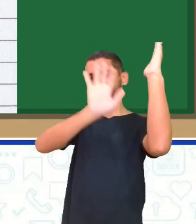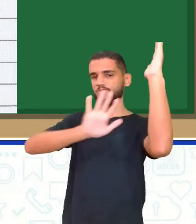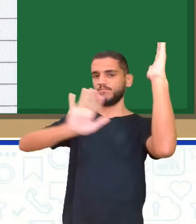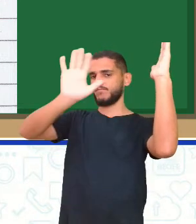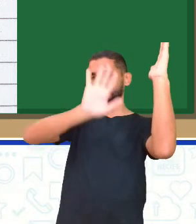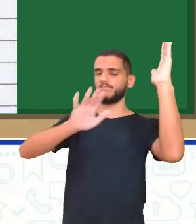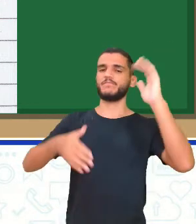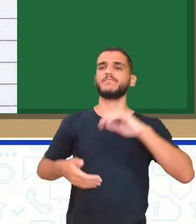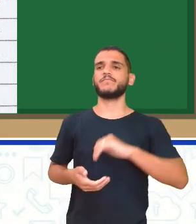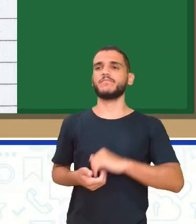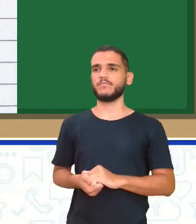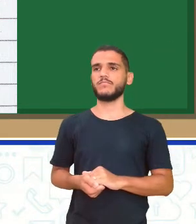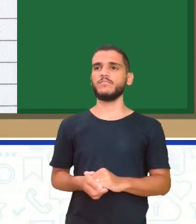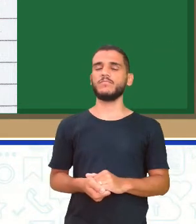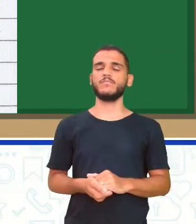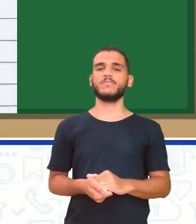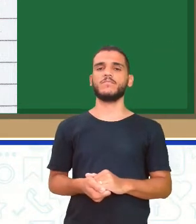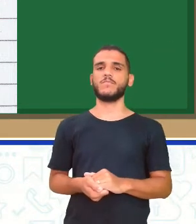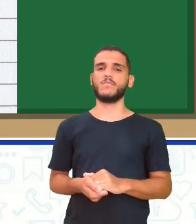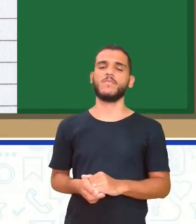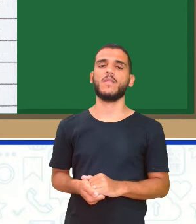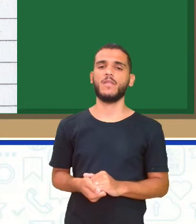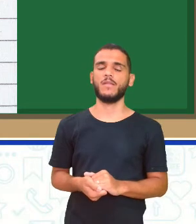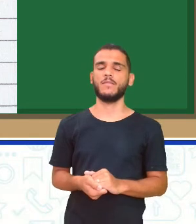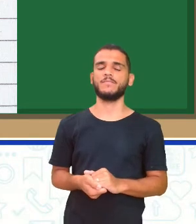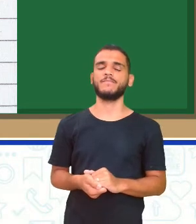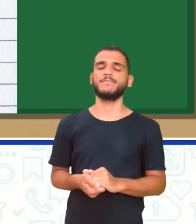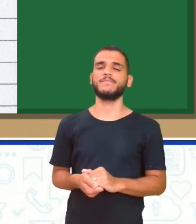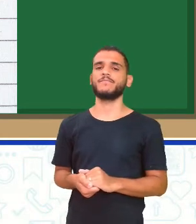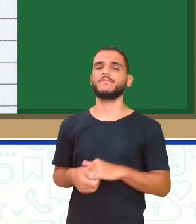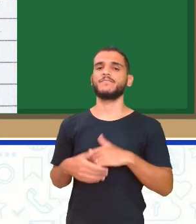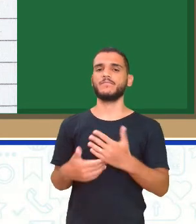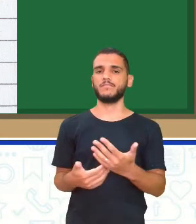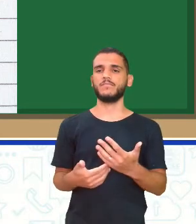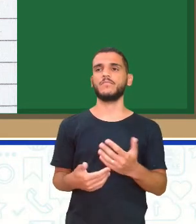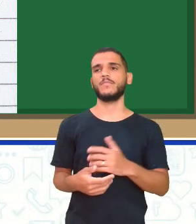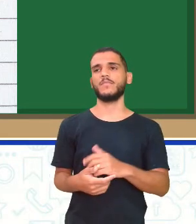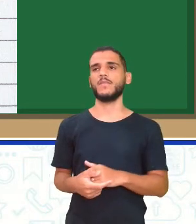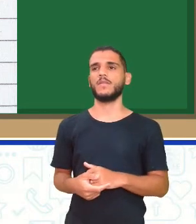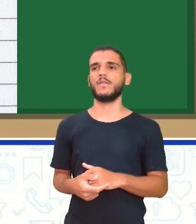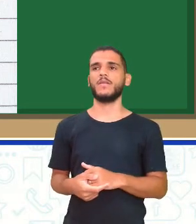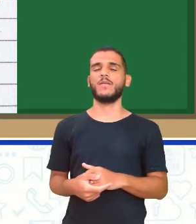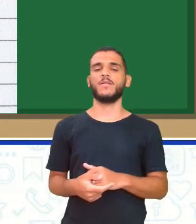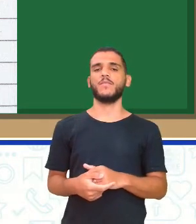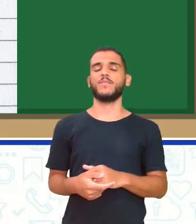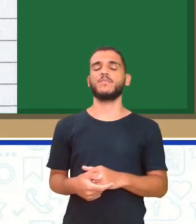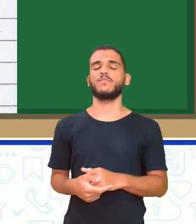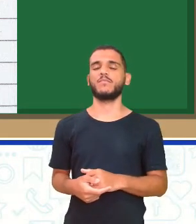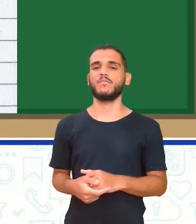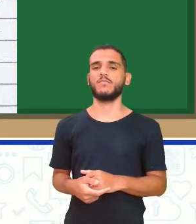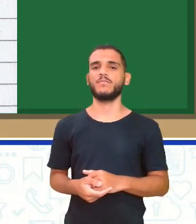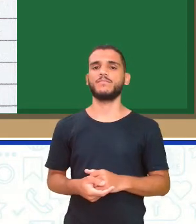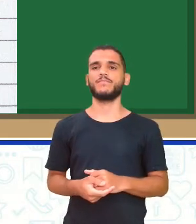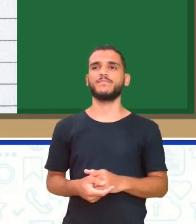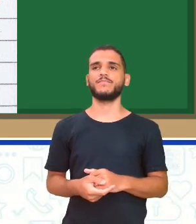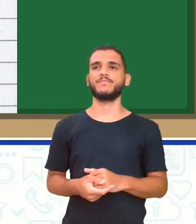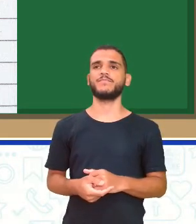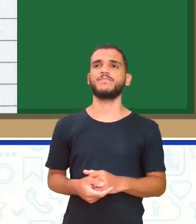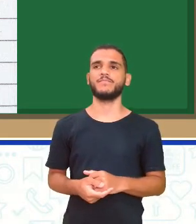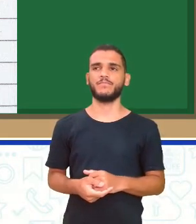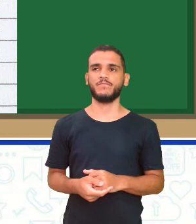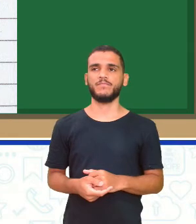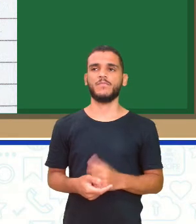polígono. O ponto A vai do 1 no X ao 2